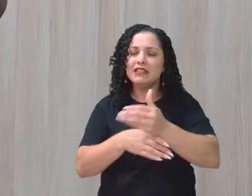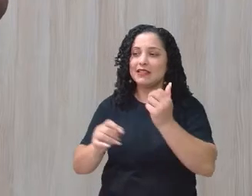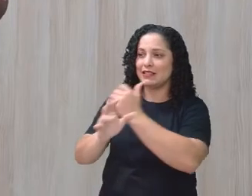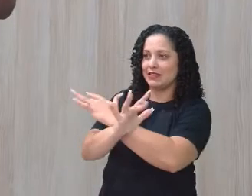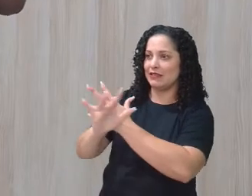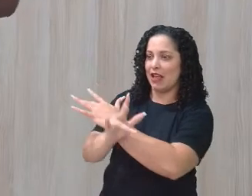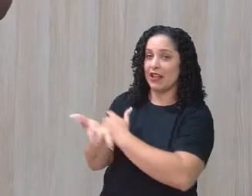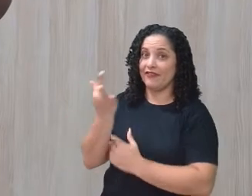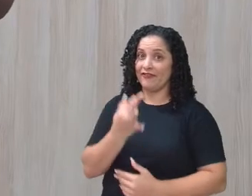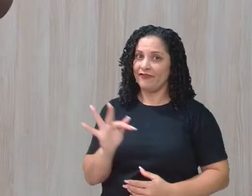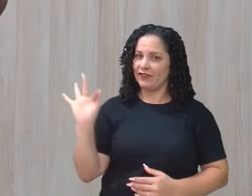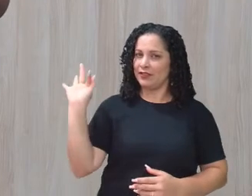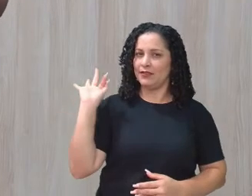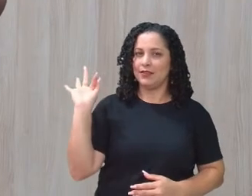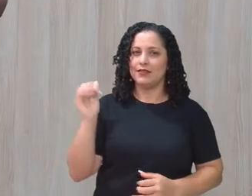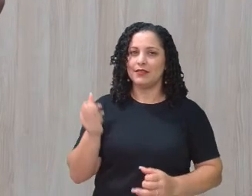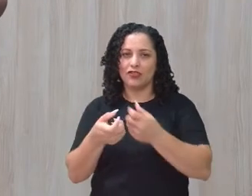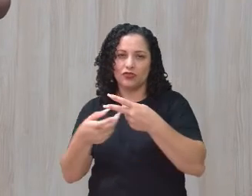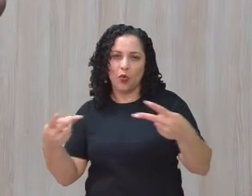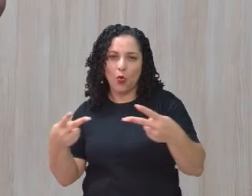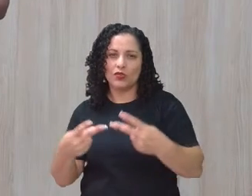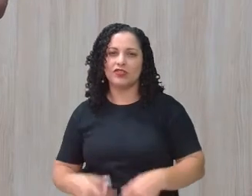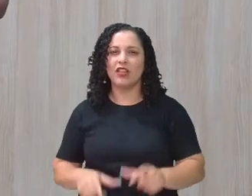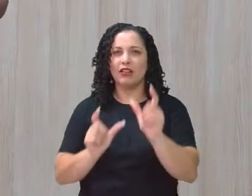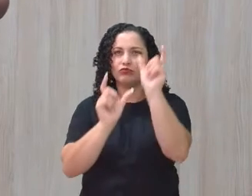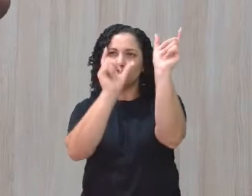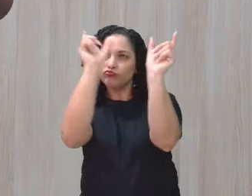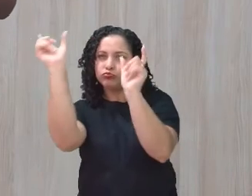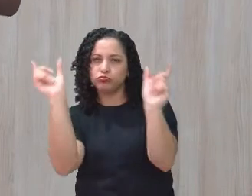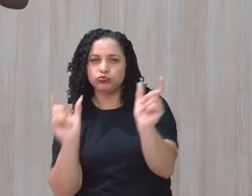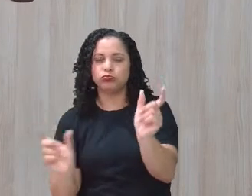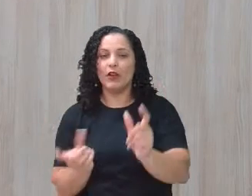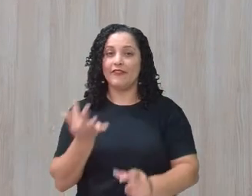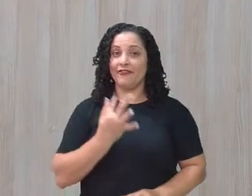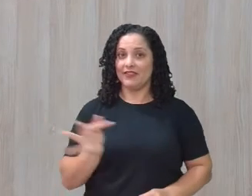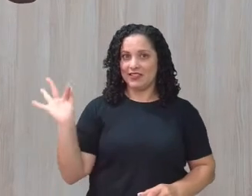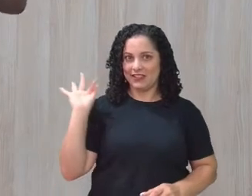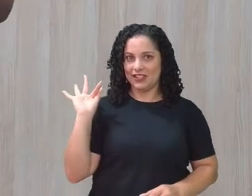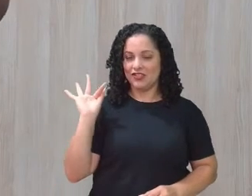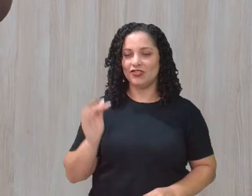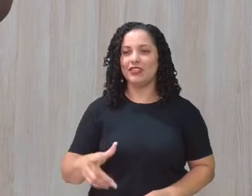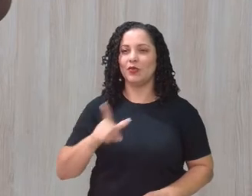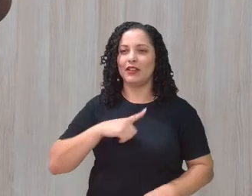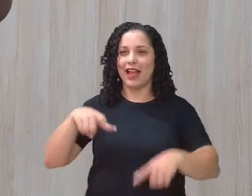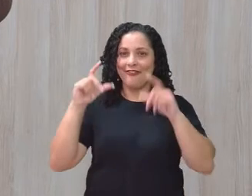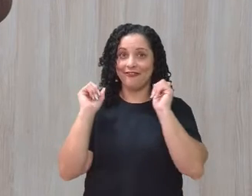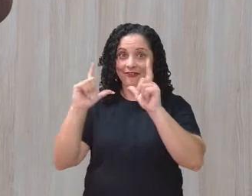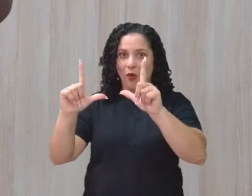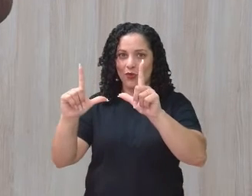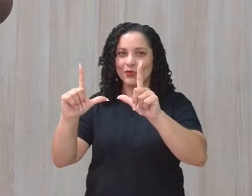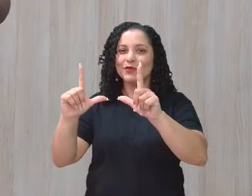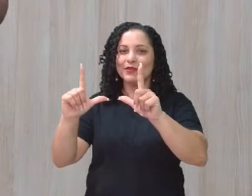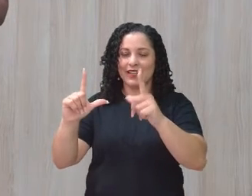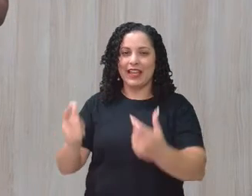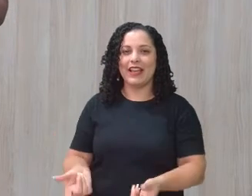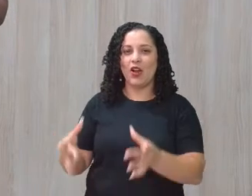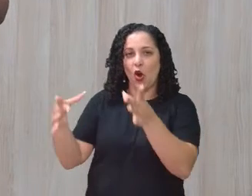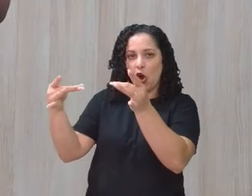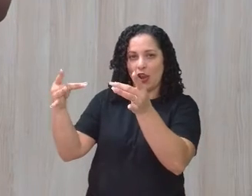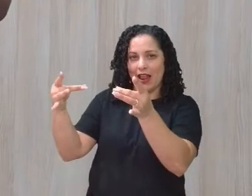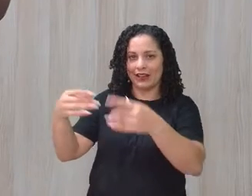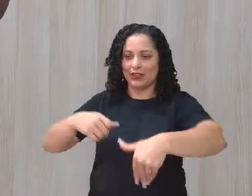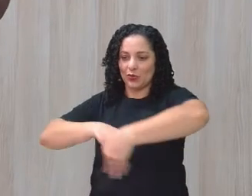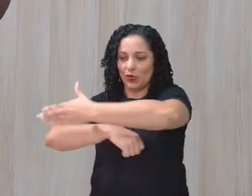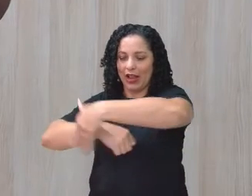cidade francesa, porque as coisas estão escritas em francês. Então, a gente tem a foto dele colada num carro que passa. A